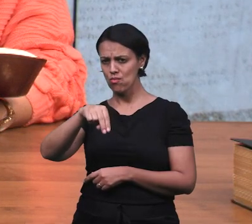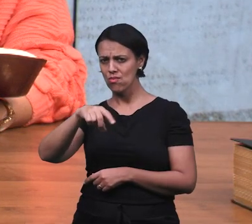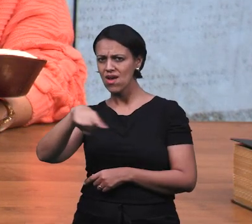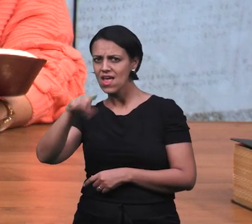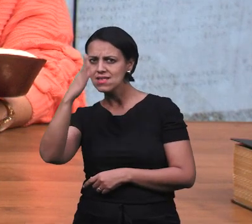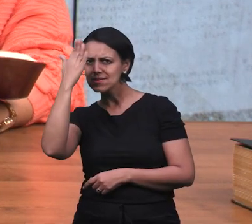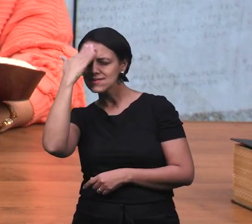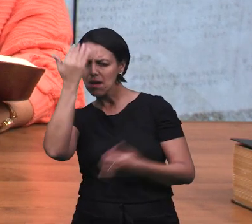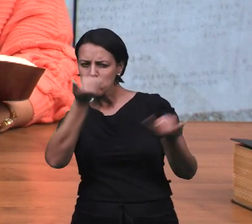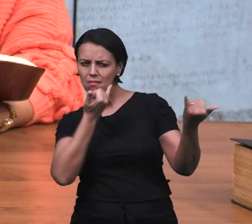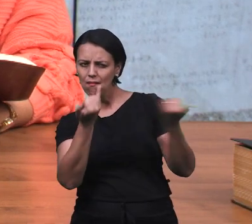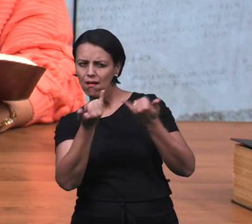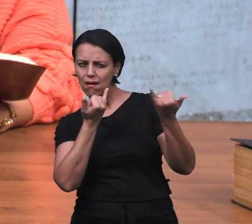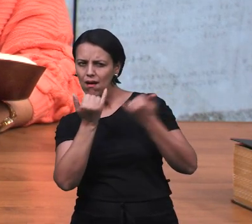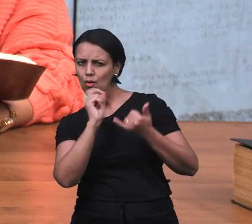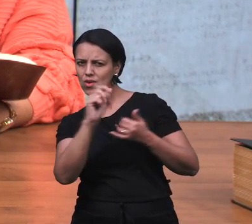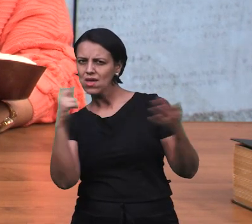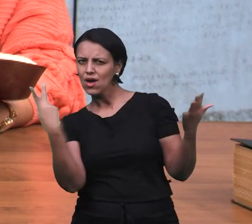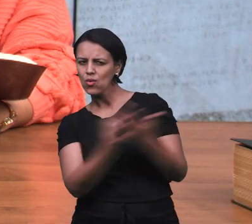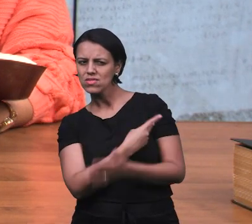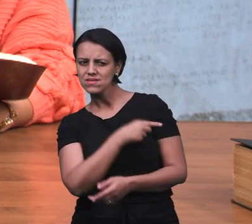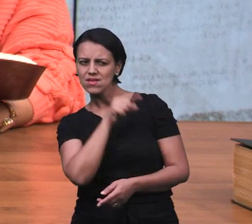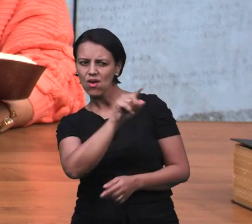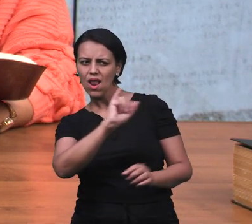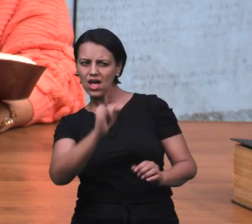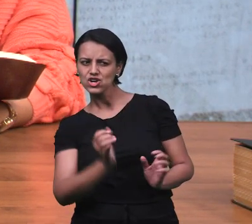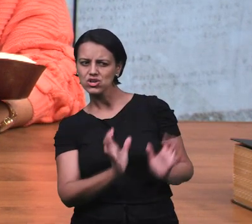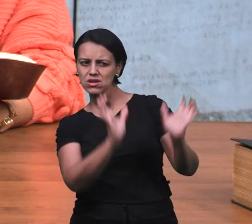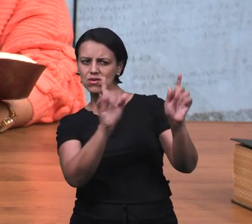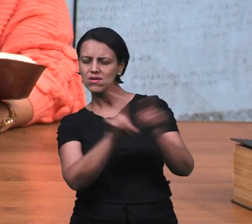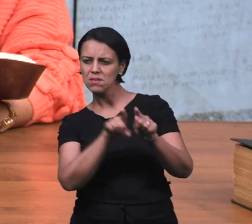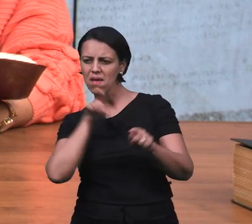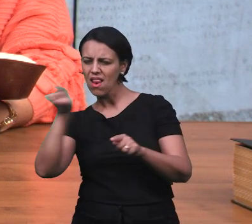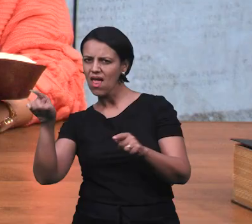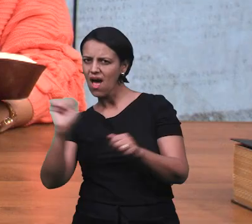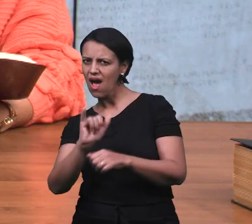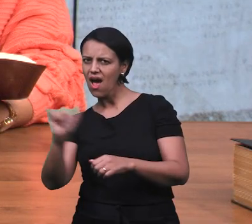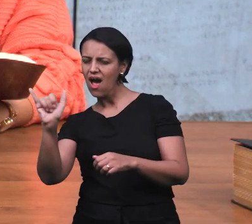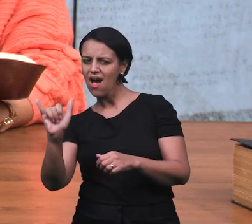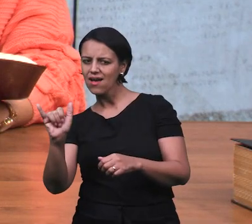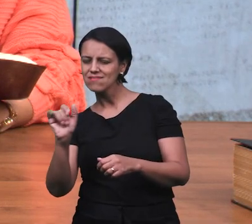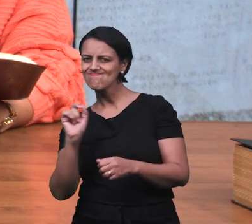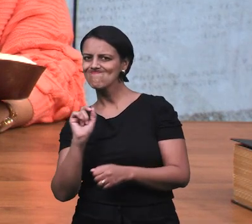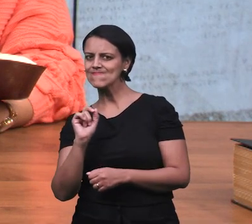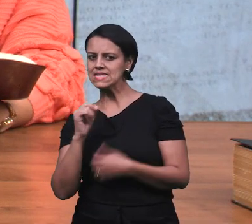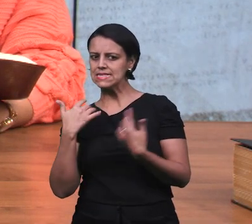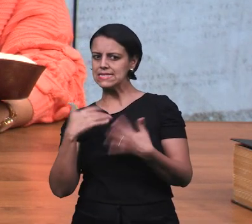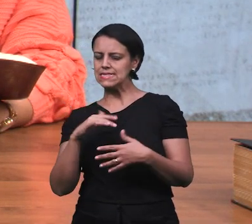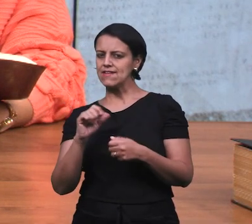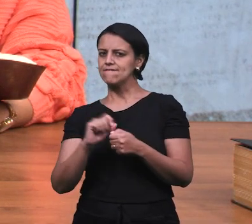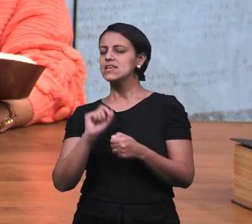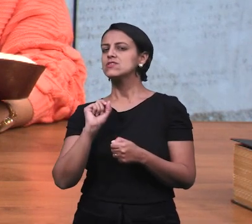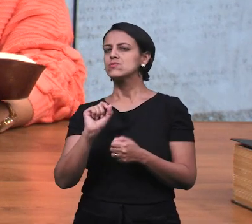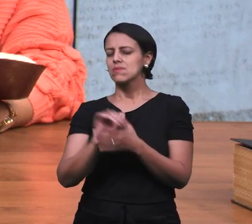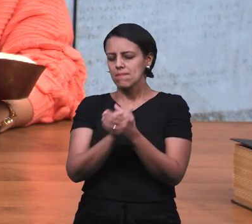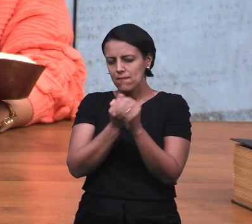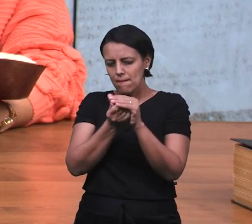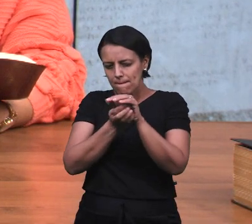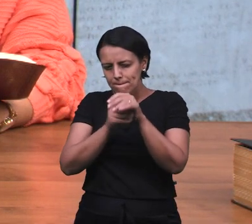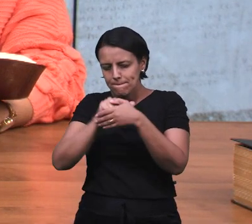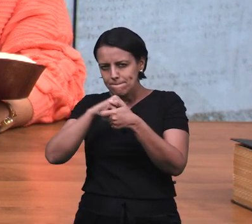com Jericó e com Ai, usaram também de astúcia e foram e